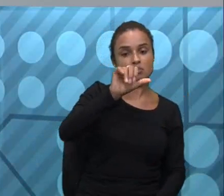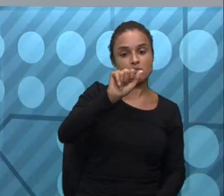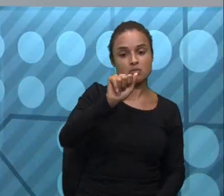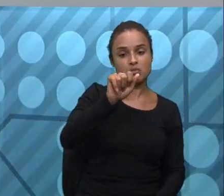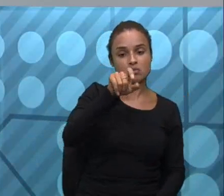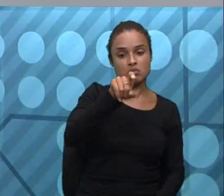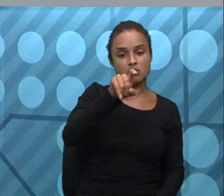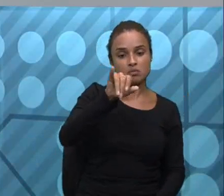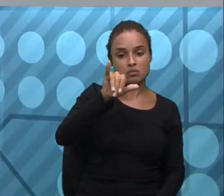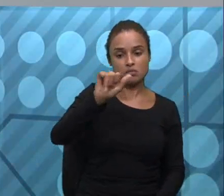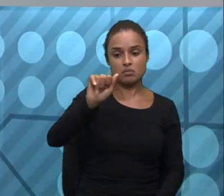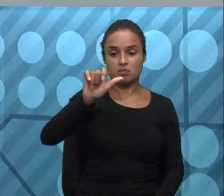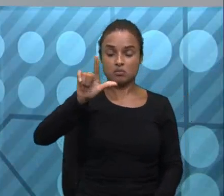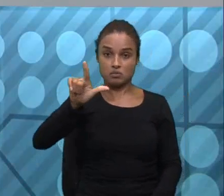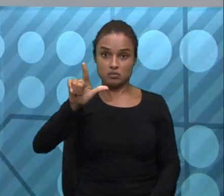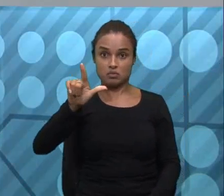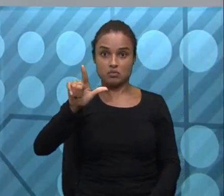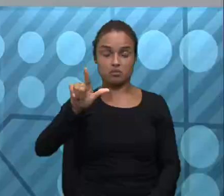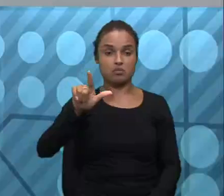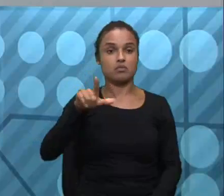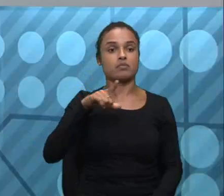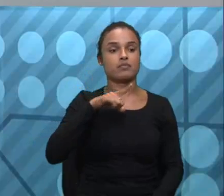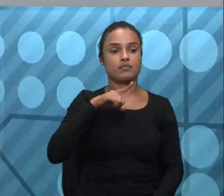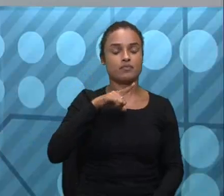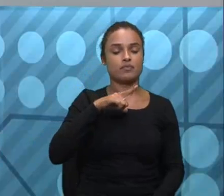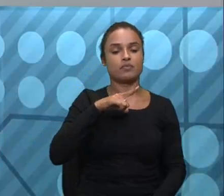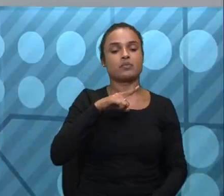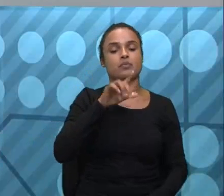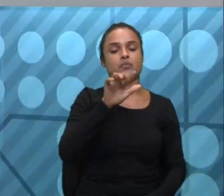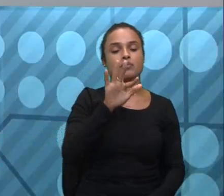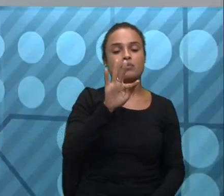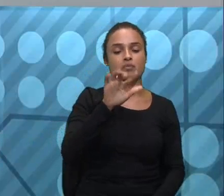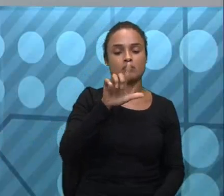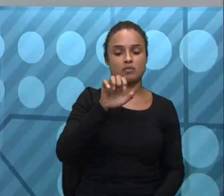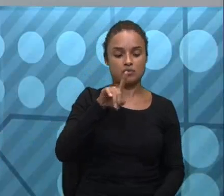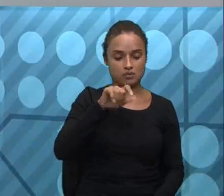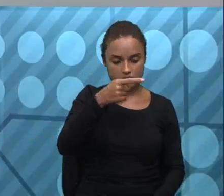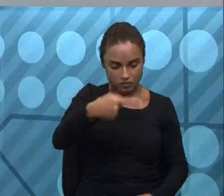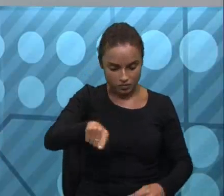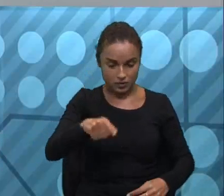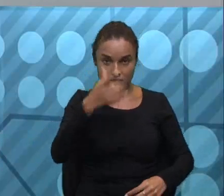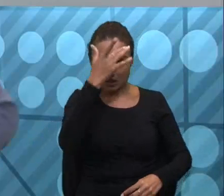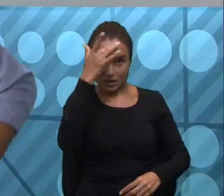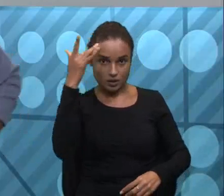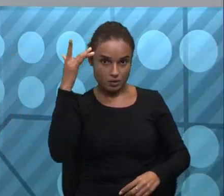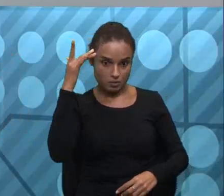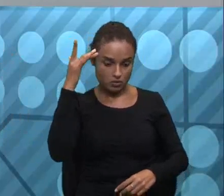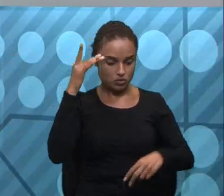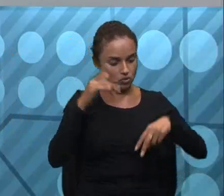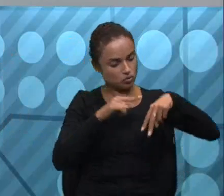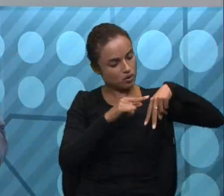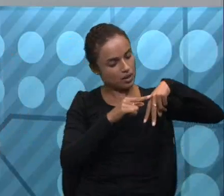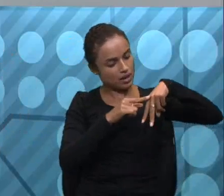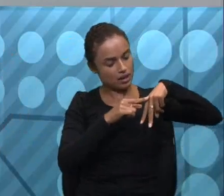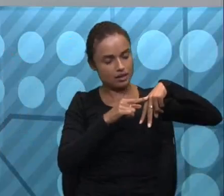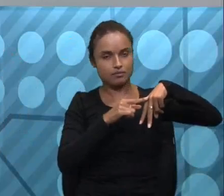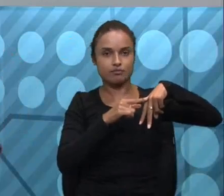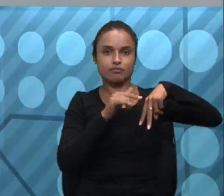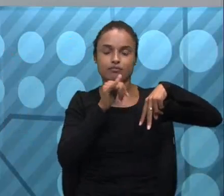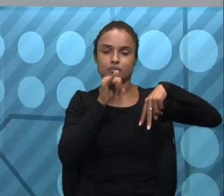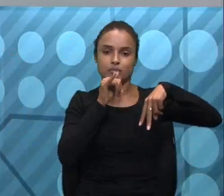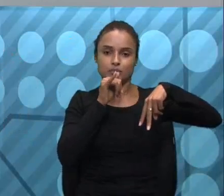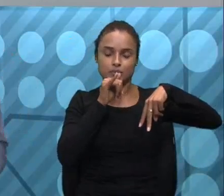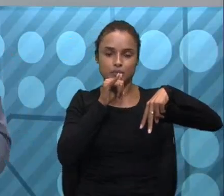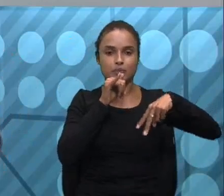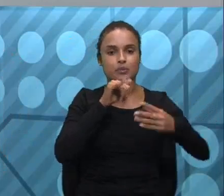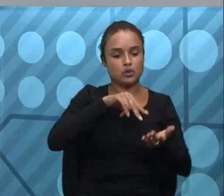concorda comigo? Por quê? Ela faz flexão, ela faz extensão, ela faz rotação, eu consigo fazer uma rotação de